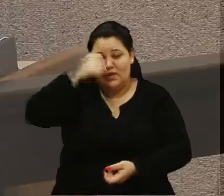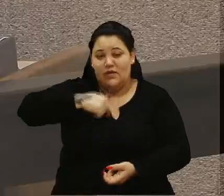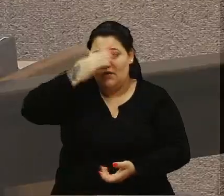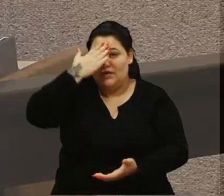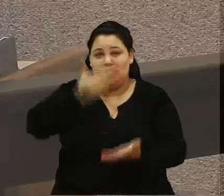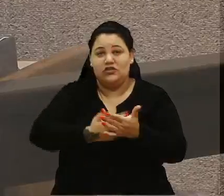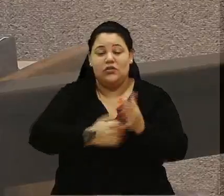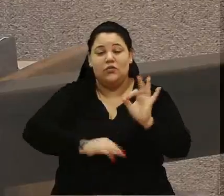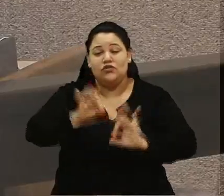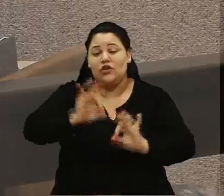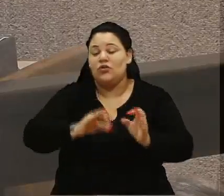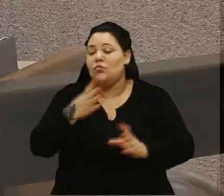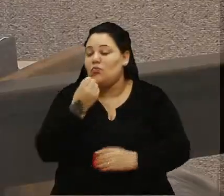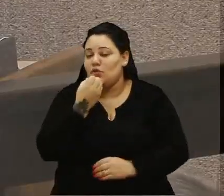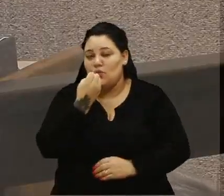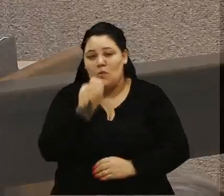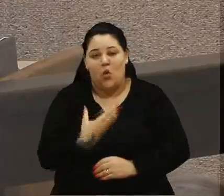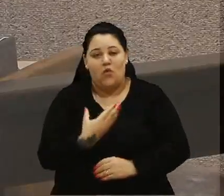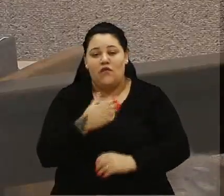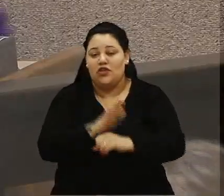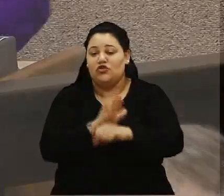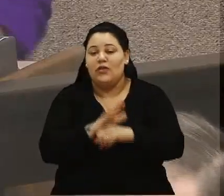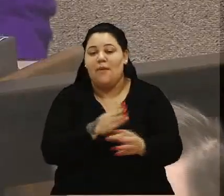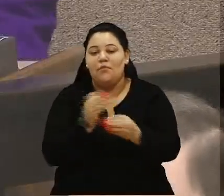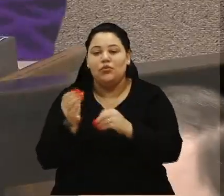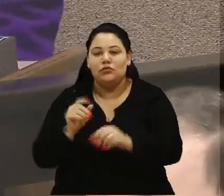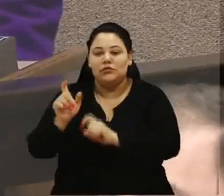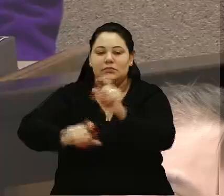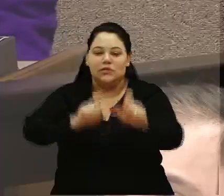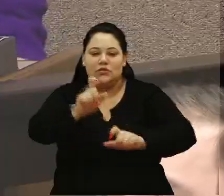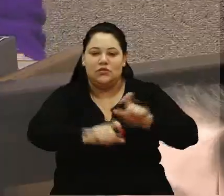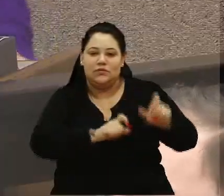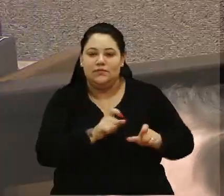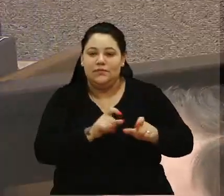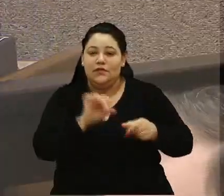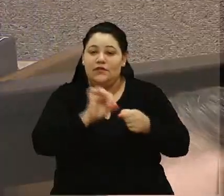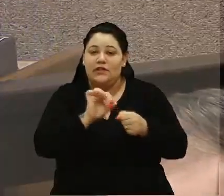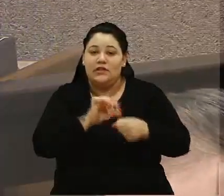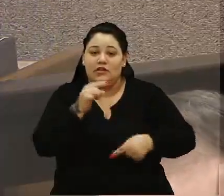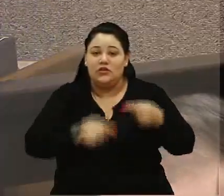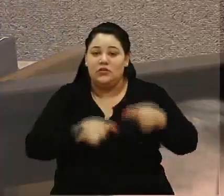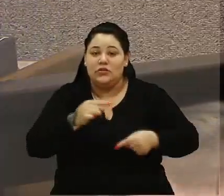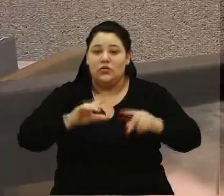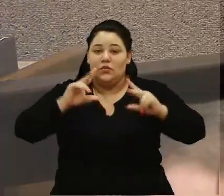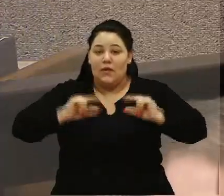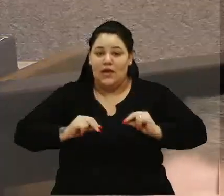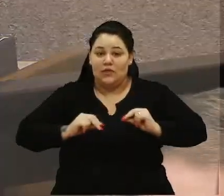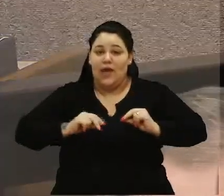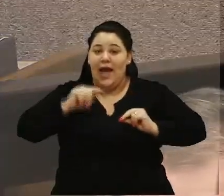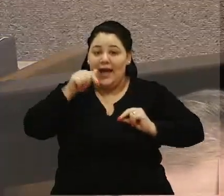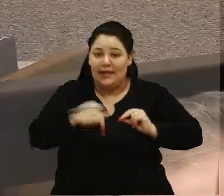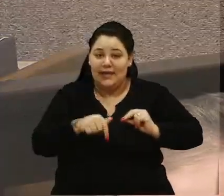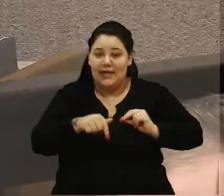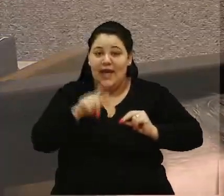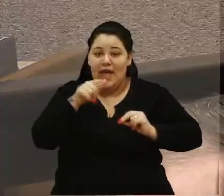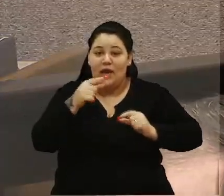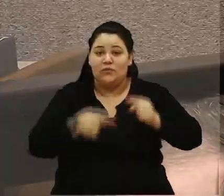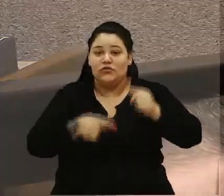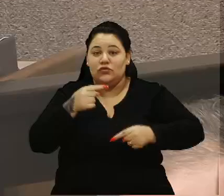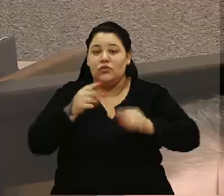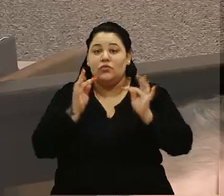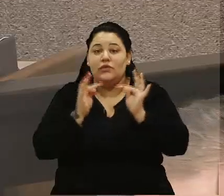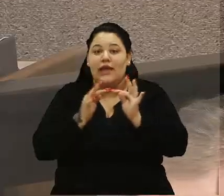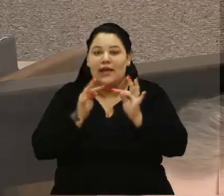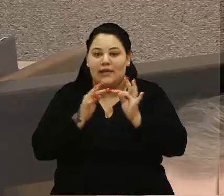projeto muito bom e que vai beneficiar muitas pessoas, realizando a questão de discussão do mérito. Aqui, porém, é uma discussão